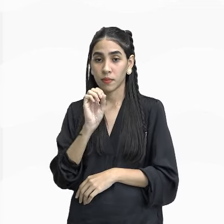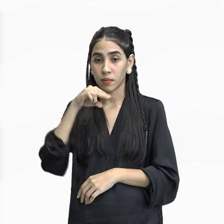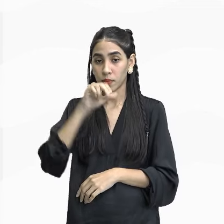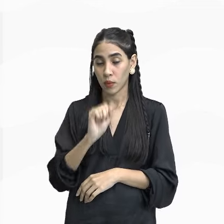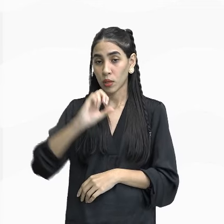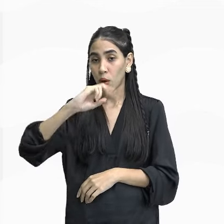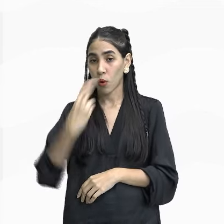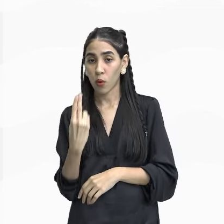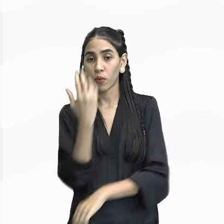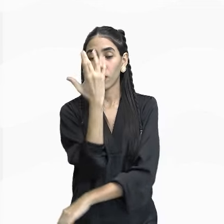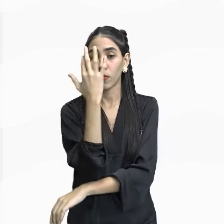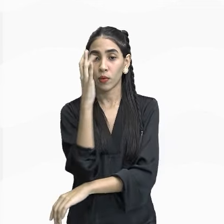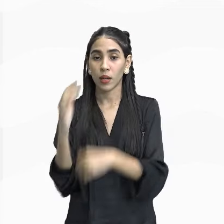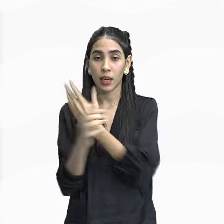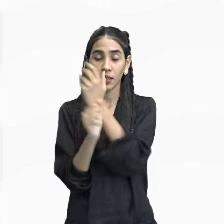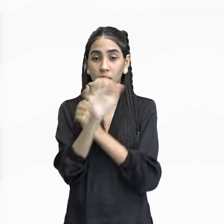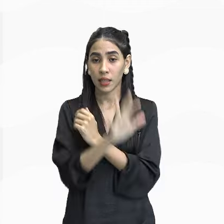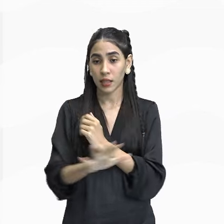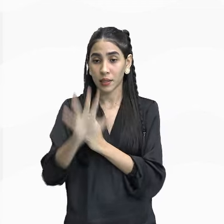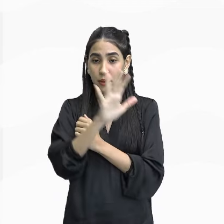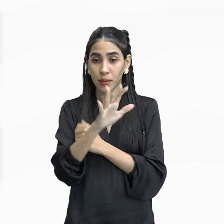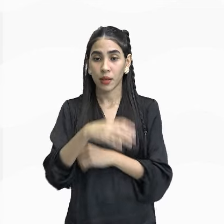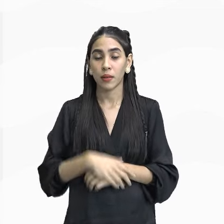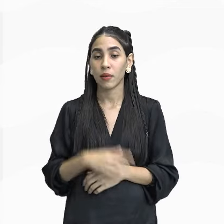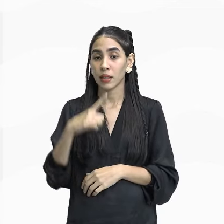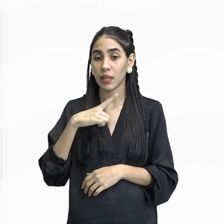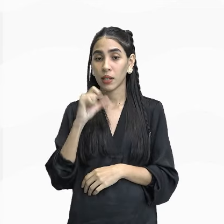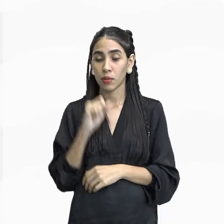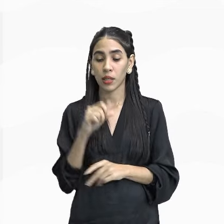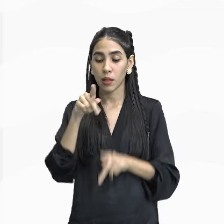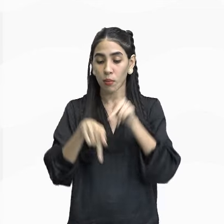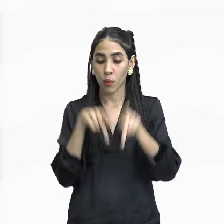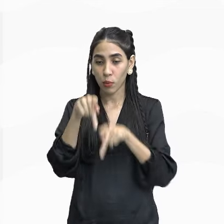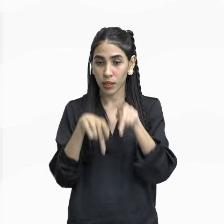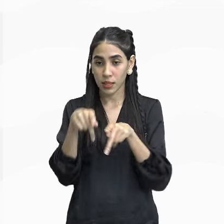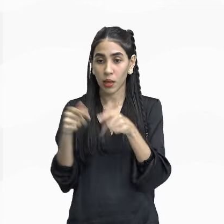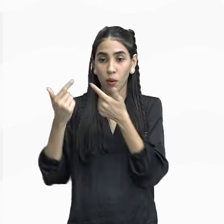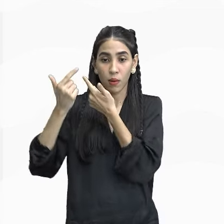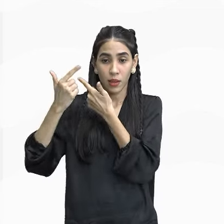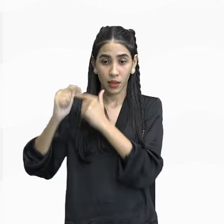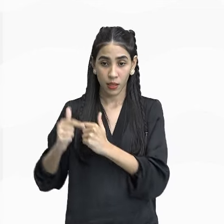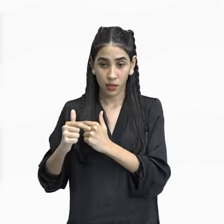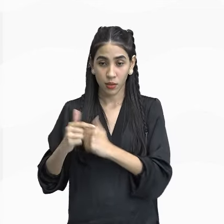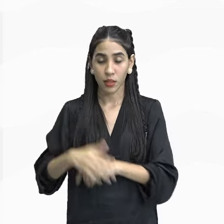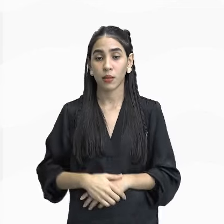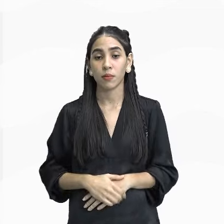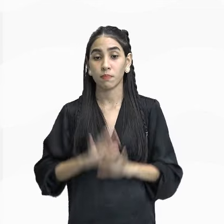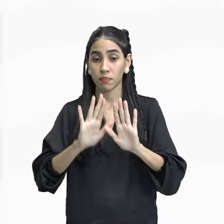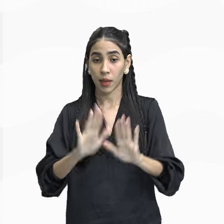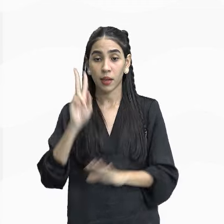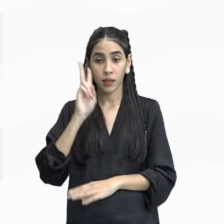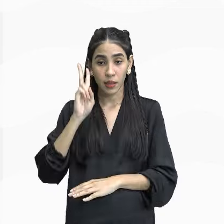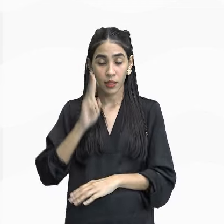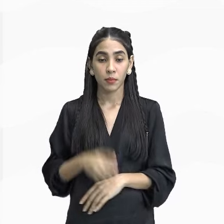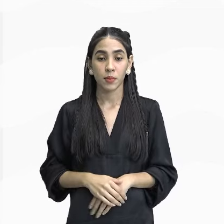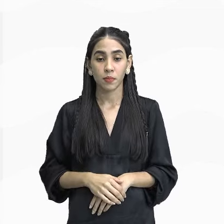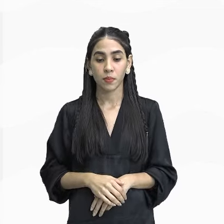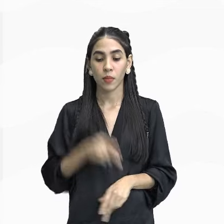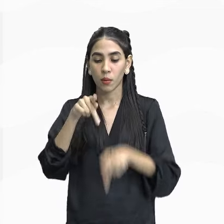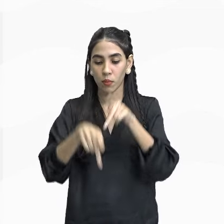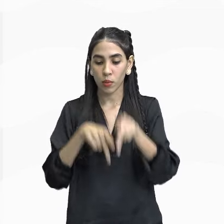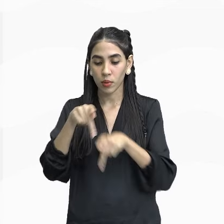florestas nacionais possuem populações tradicionais. Lembrem-se, as populações,